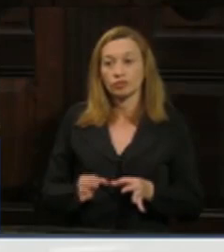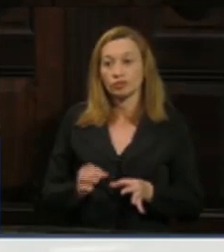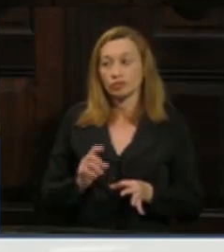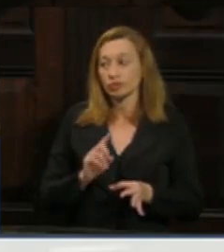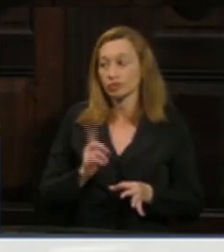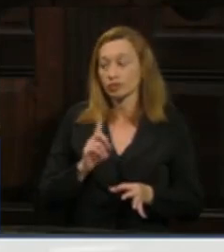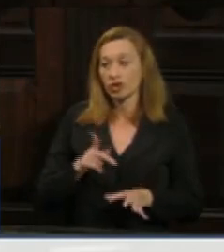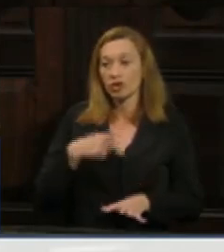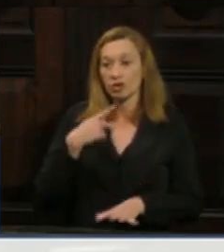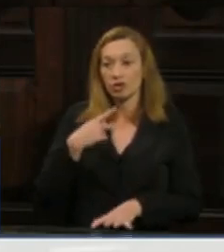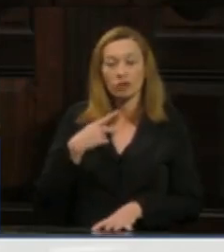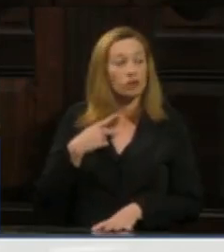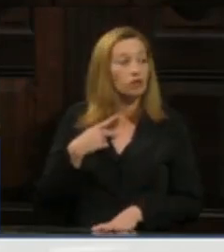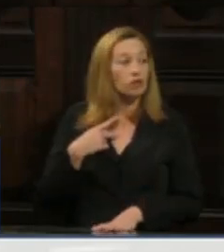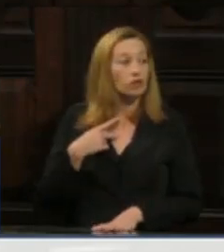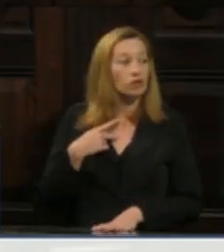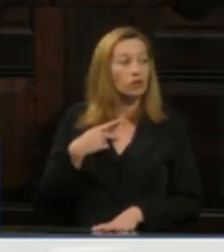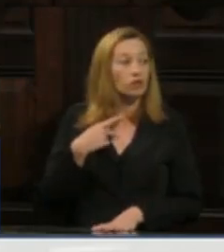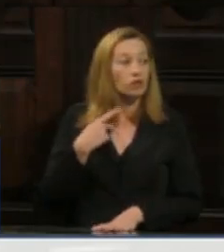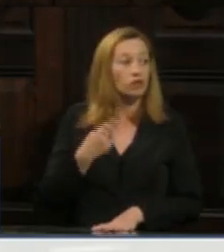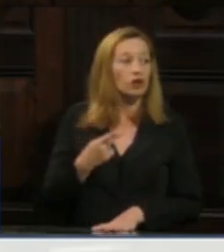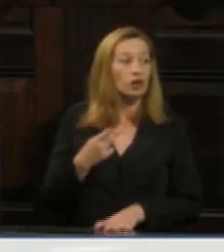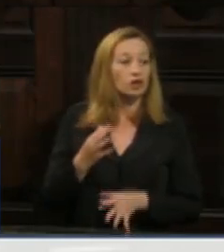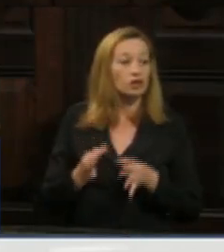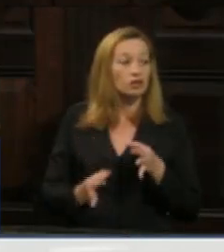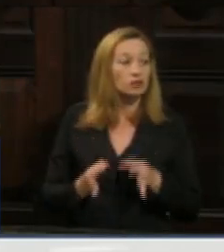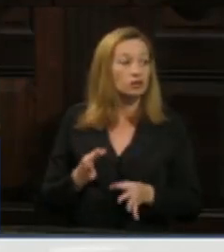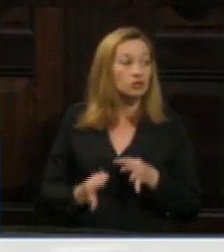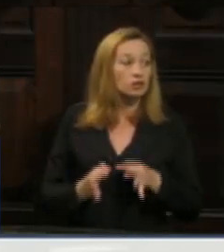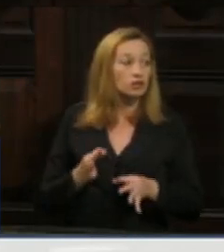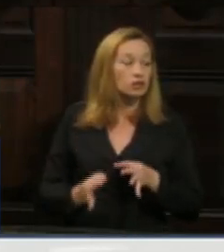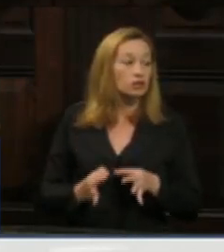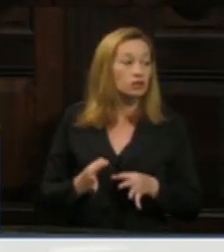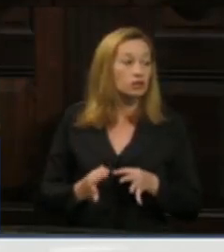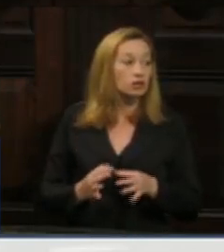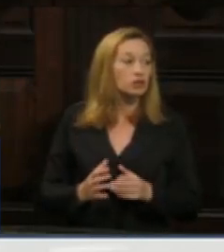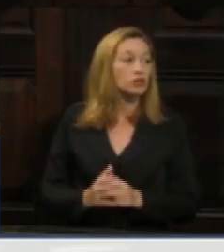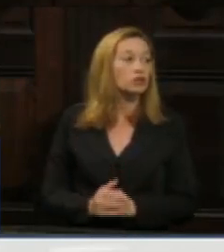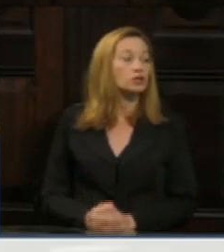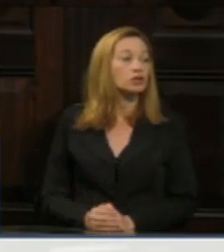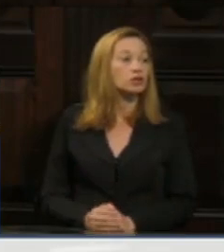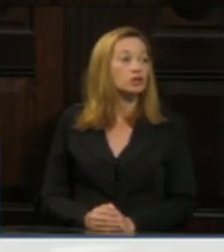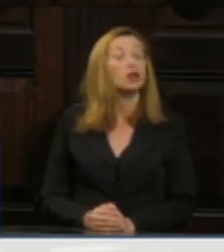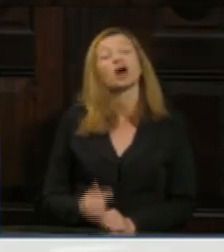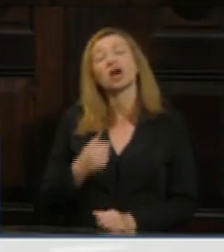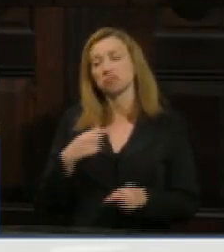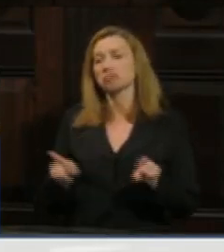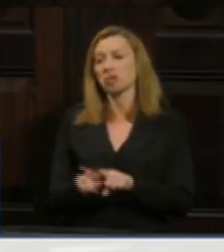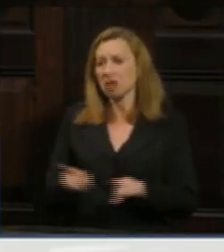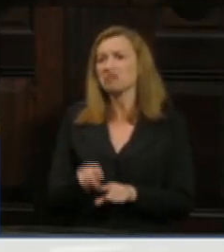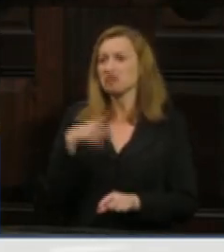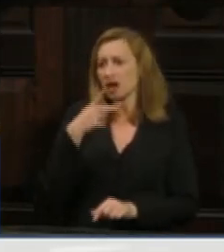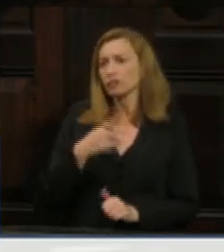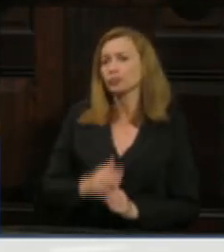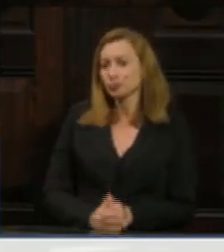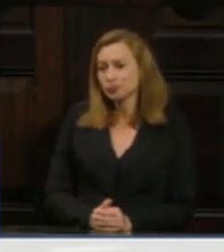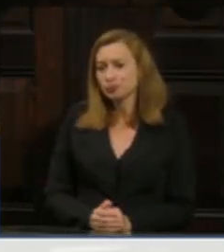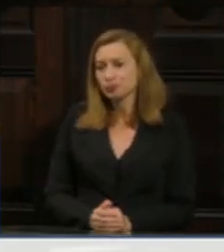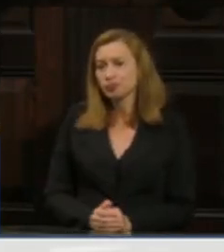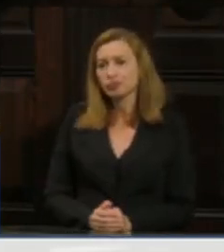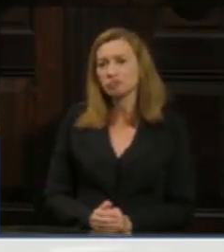também têm o dever de preservar o